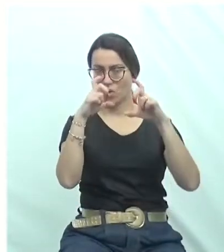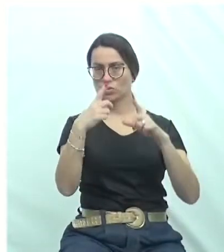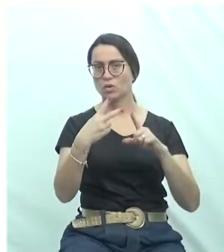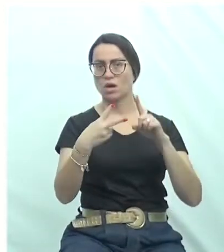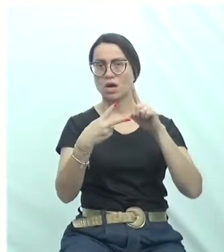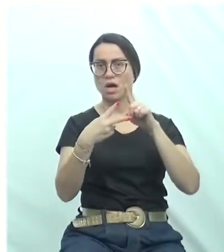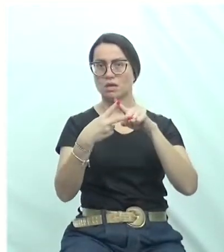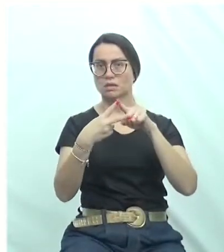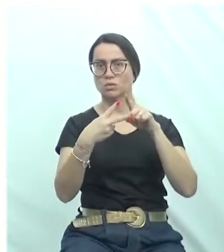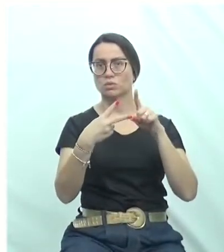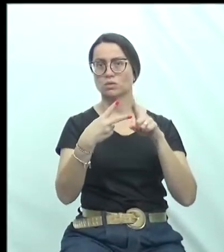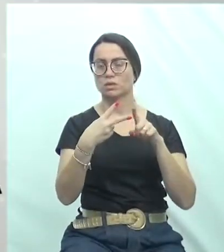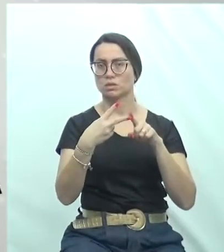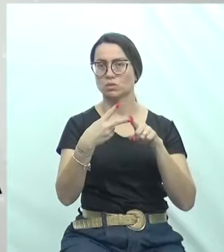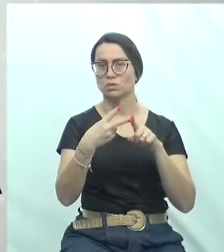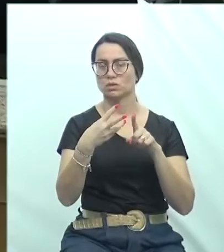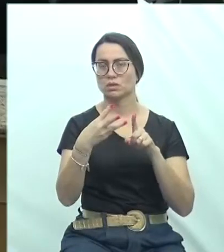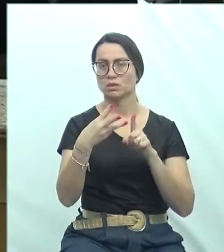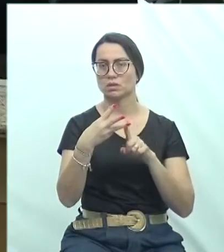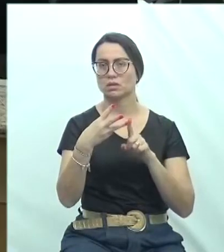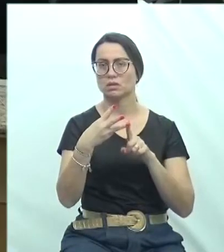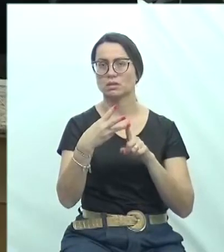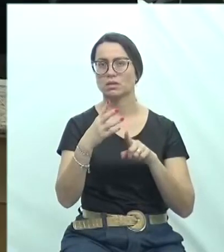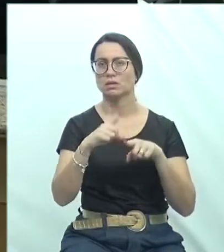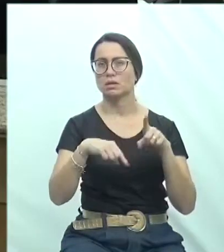e temos uma terceira peça...